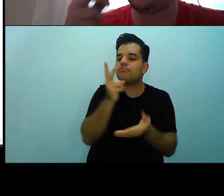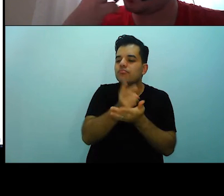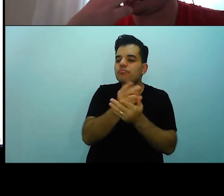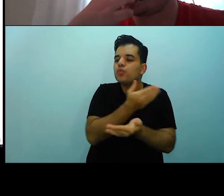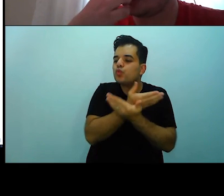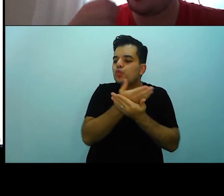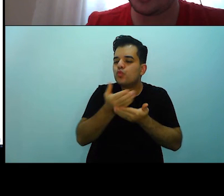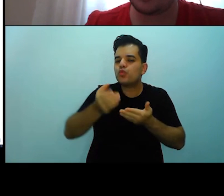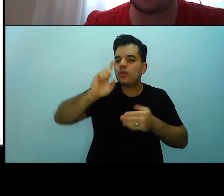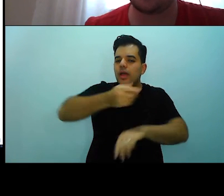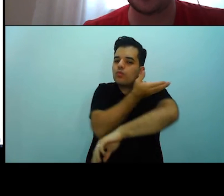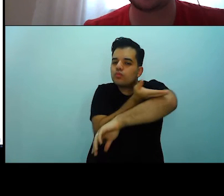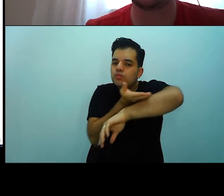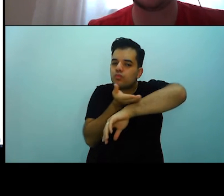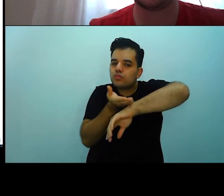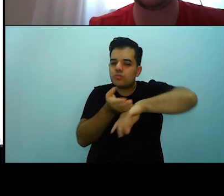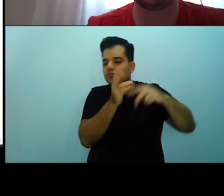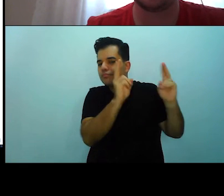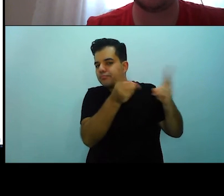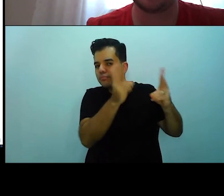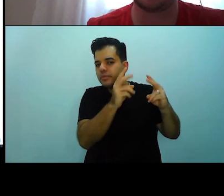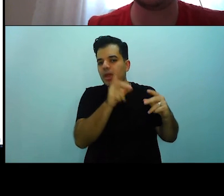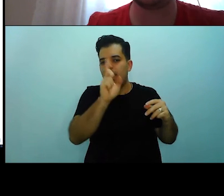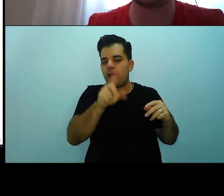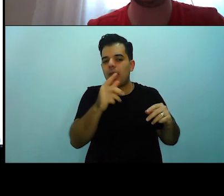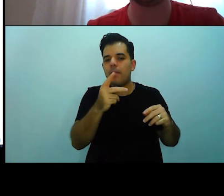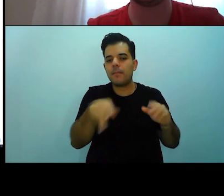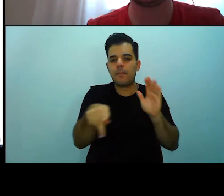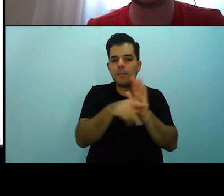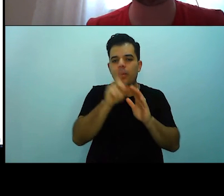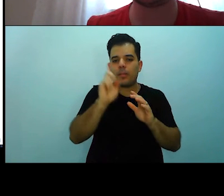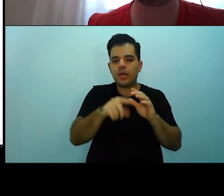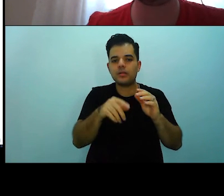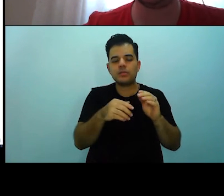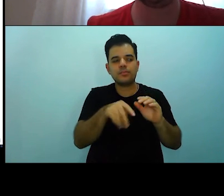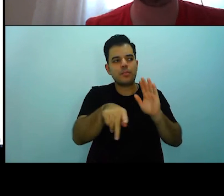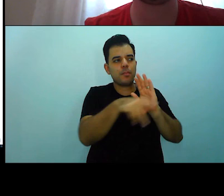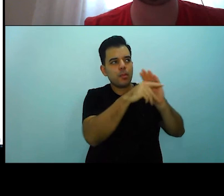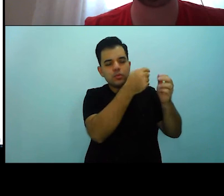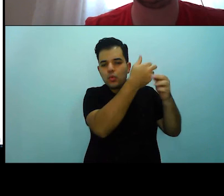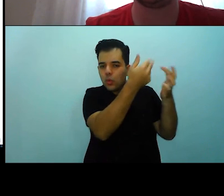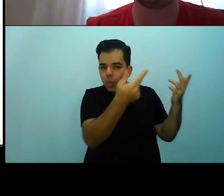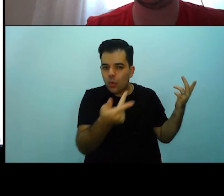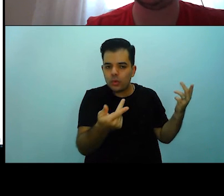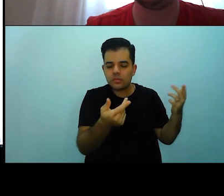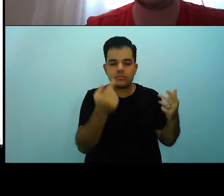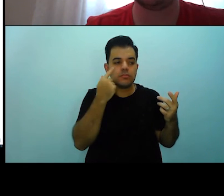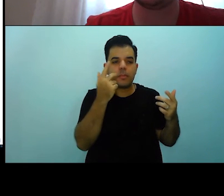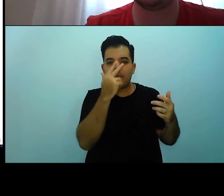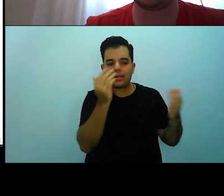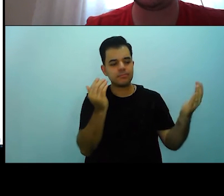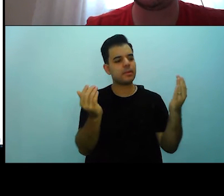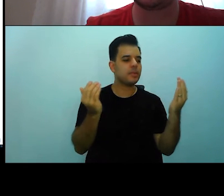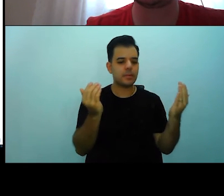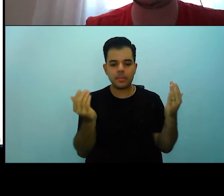para ele copiar, né? Ele bater os arquivos que são raspados com um CSV, né? Para ele